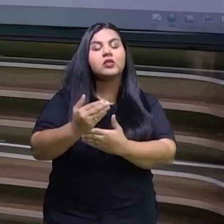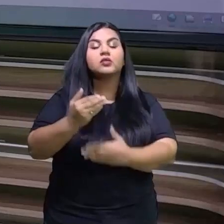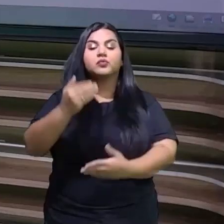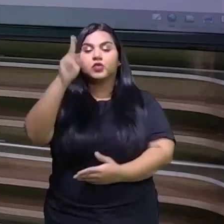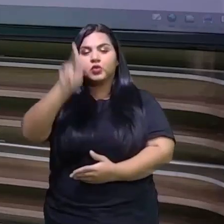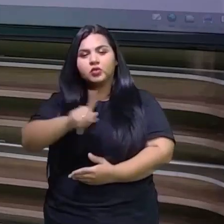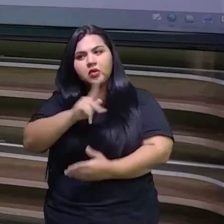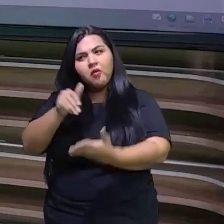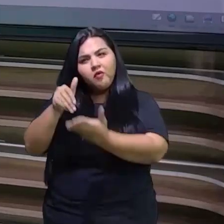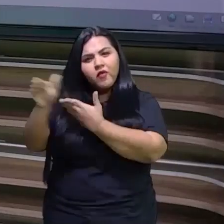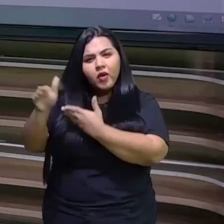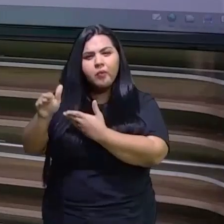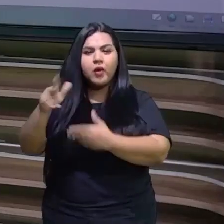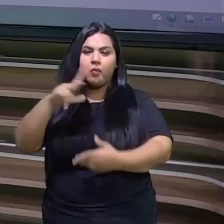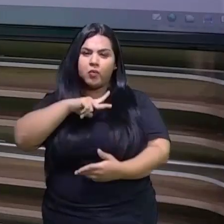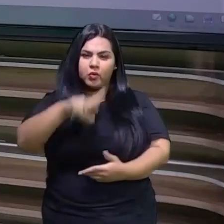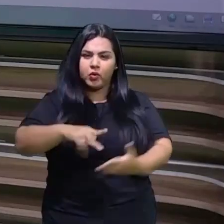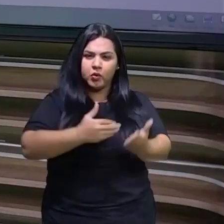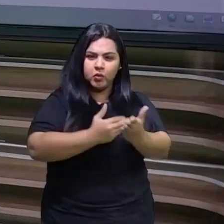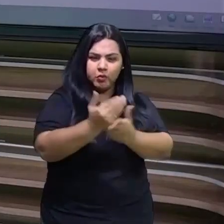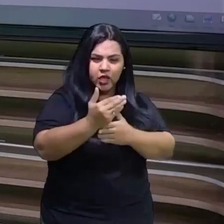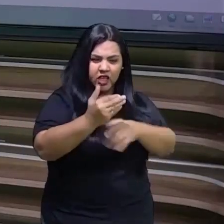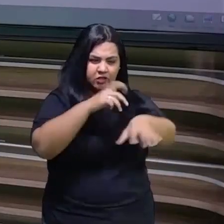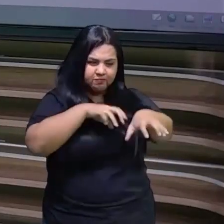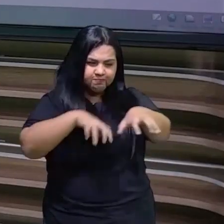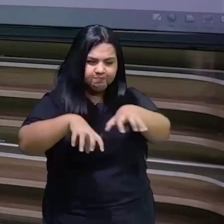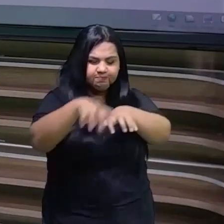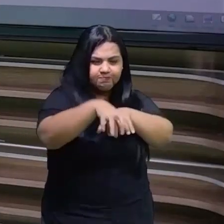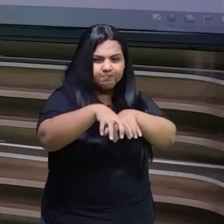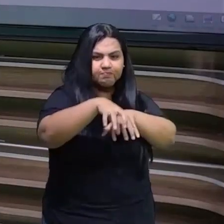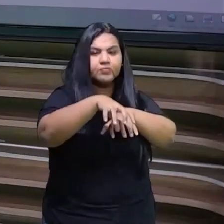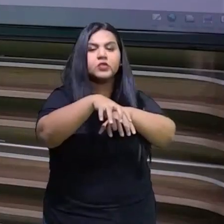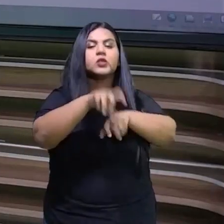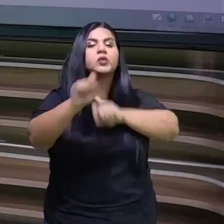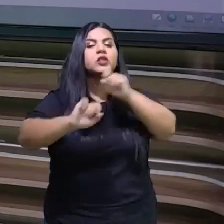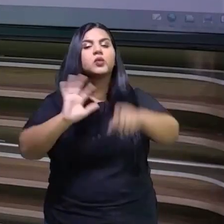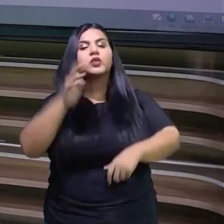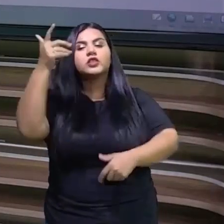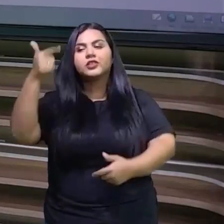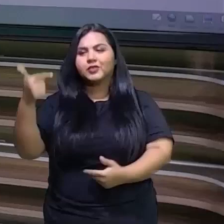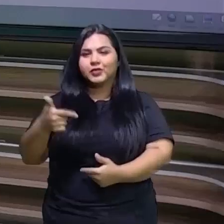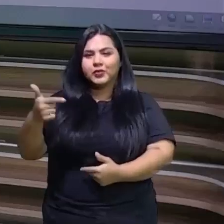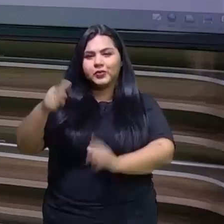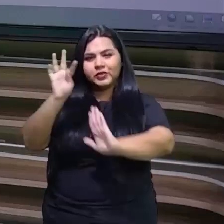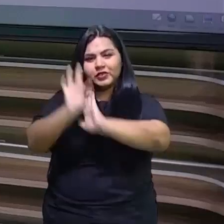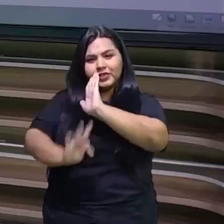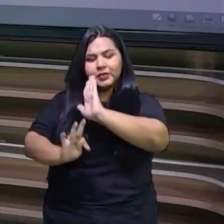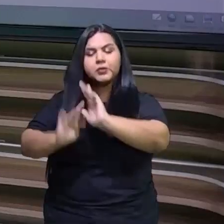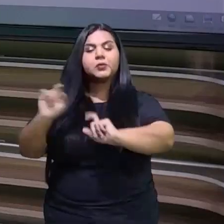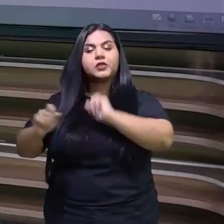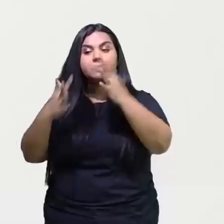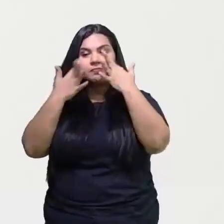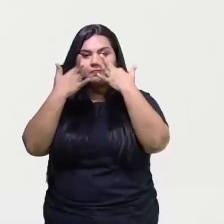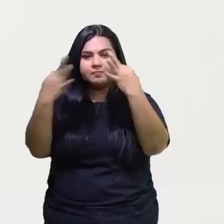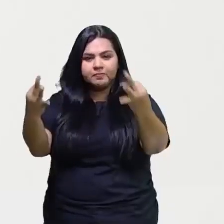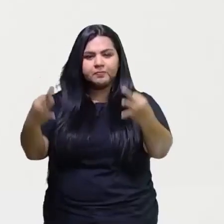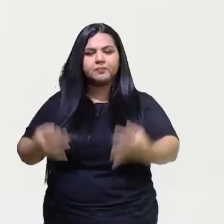embora, Portugal começa o processo de colonização, e aí o que acontece? Vem a segunda parte do nosso texto, presta atenção.